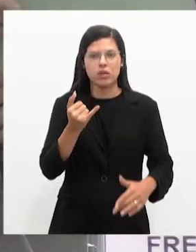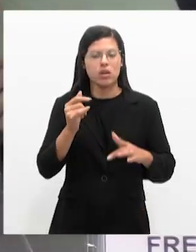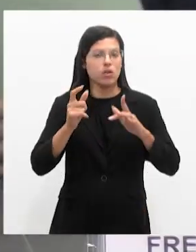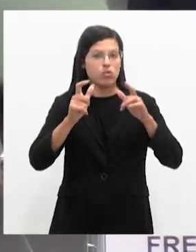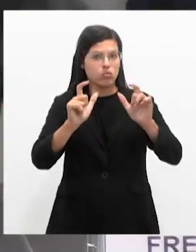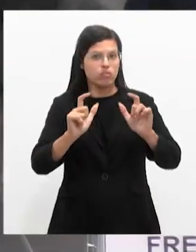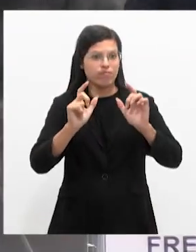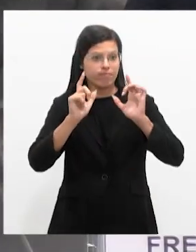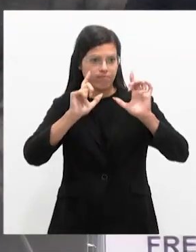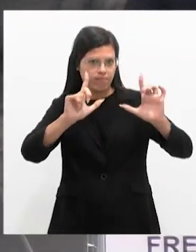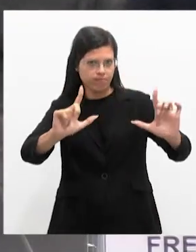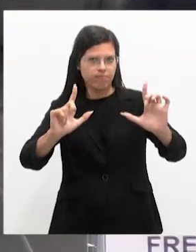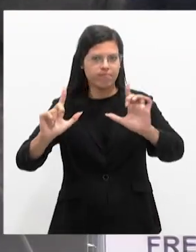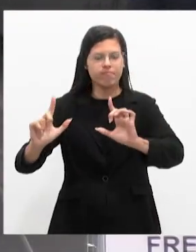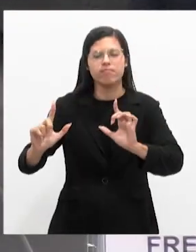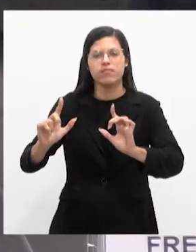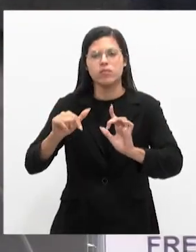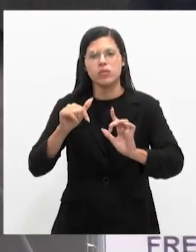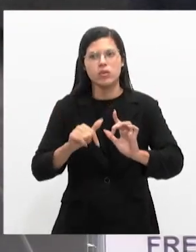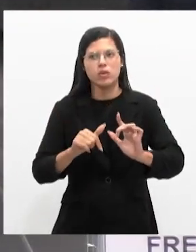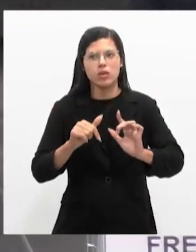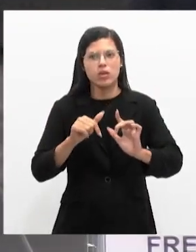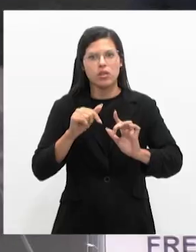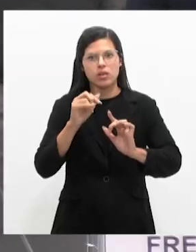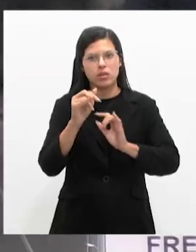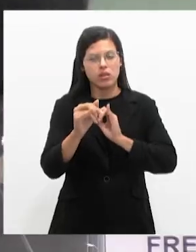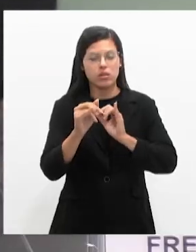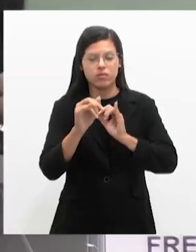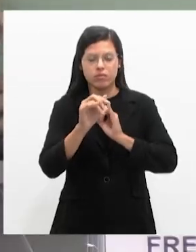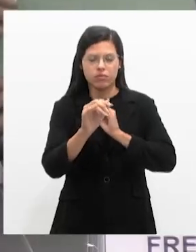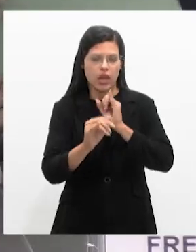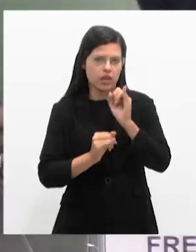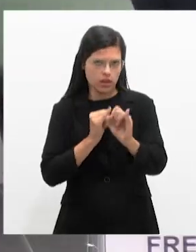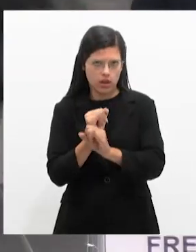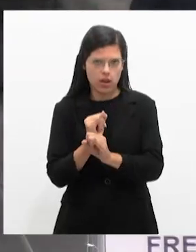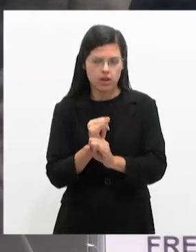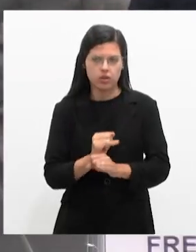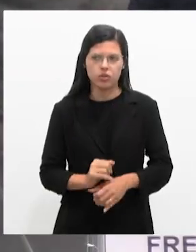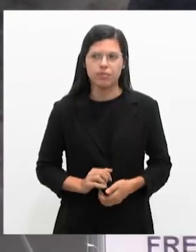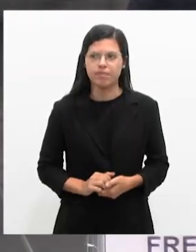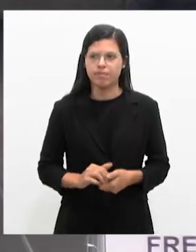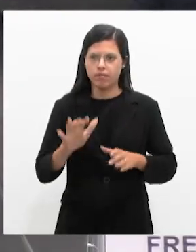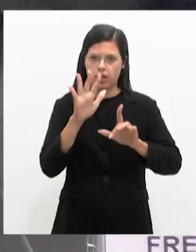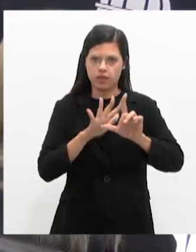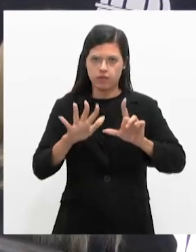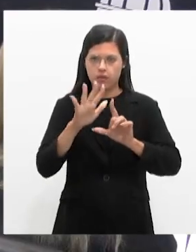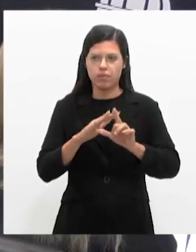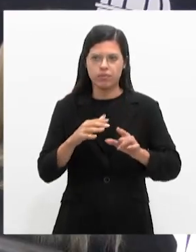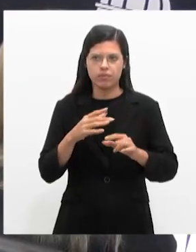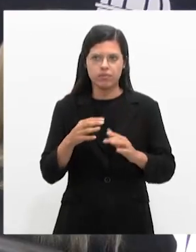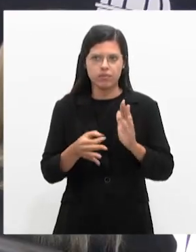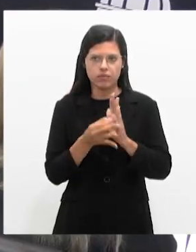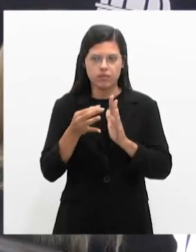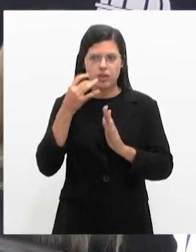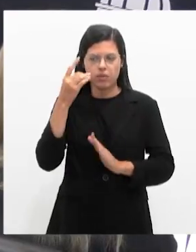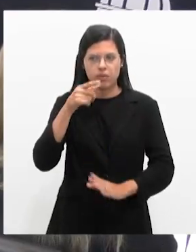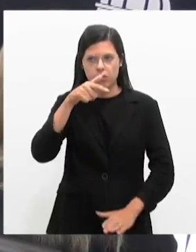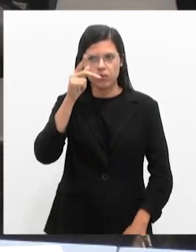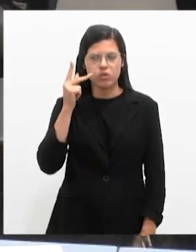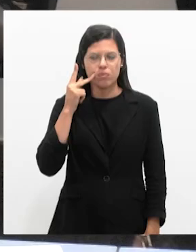fácil acesso em seus sítios eletrônicos. Para parecer, deputado Luiz Paulo. Senhor presidente, nós estamos